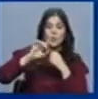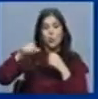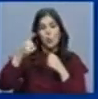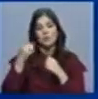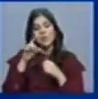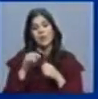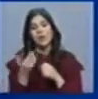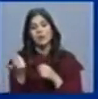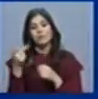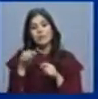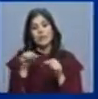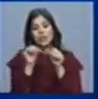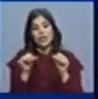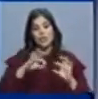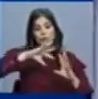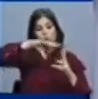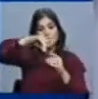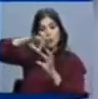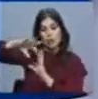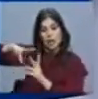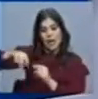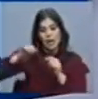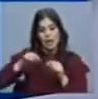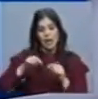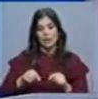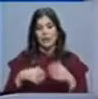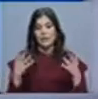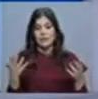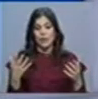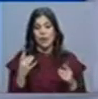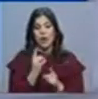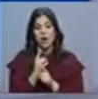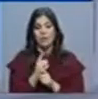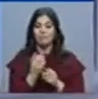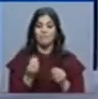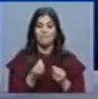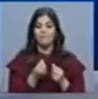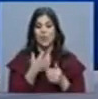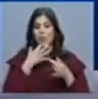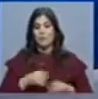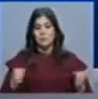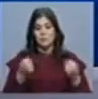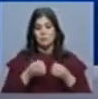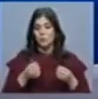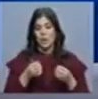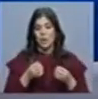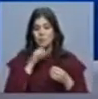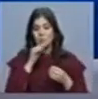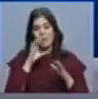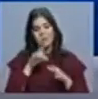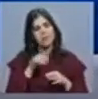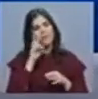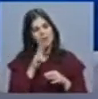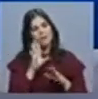nosso sistema solar, nomeadamente o sistema solar mais interno, estes corpos. Portanto, apesar de ainda não termos a confirmação, já conseguimos também identificar